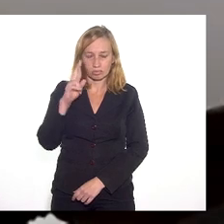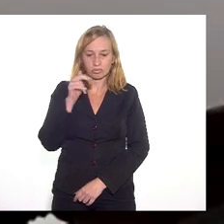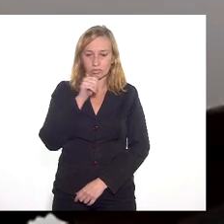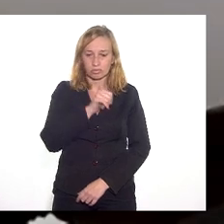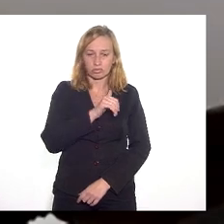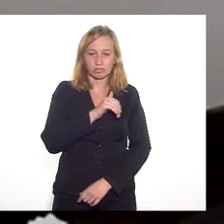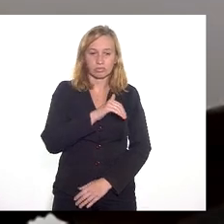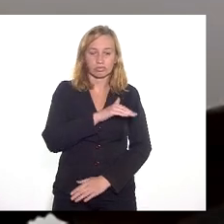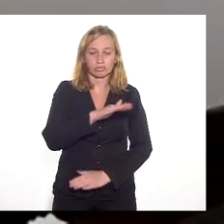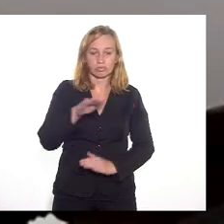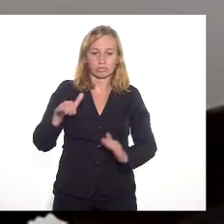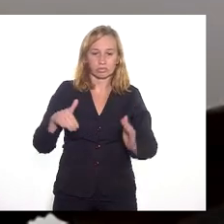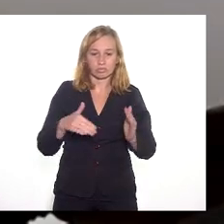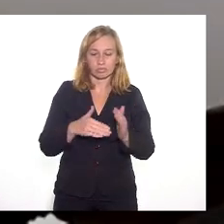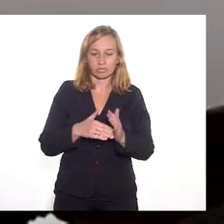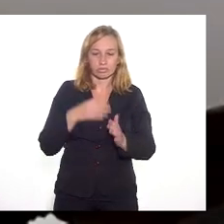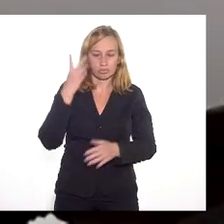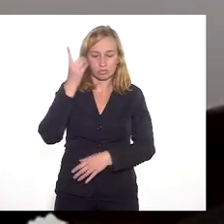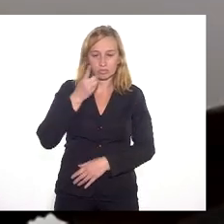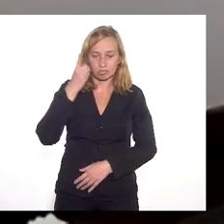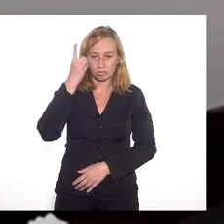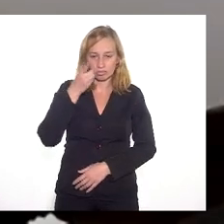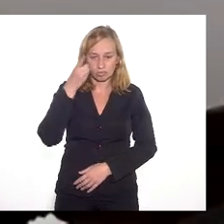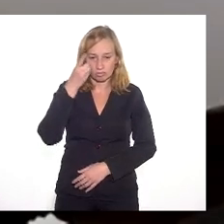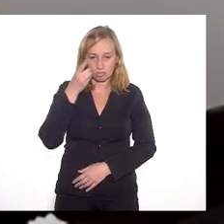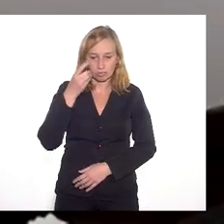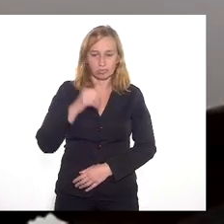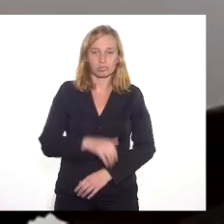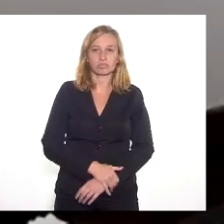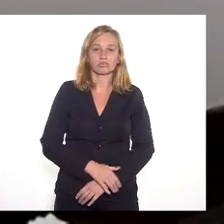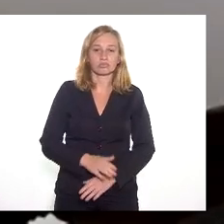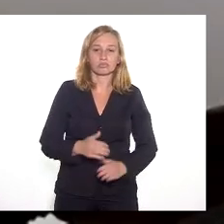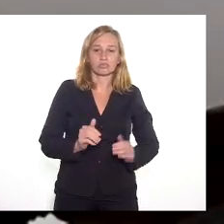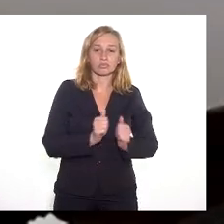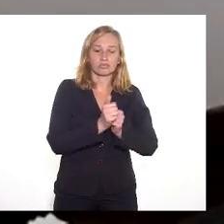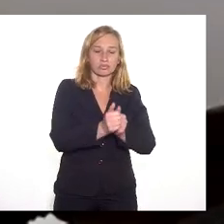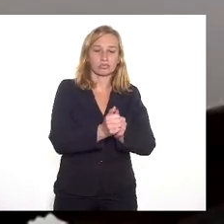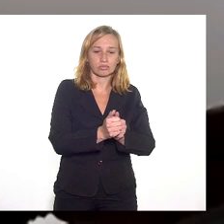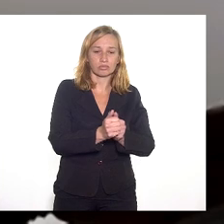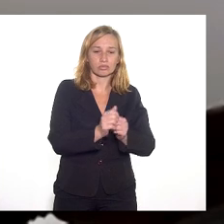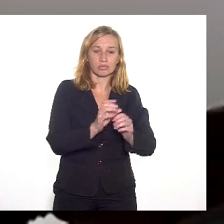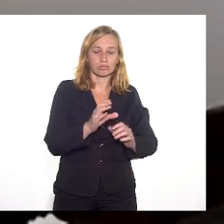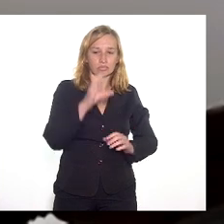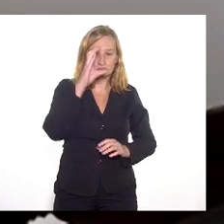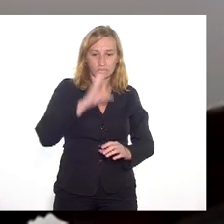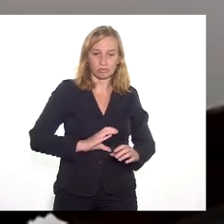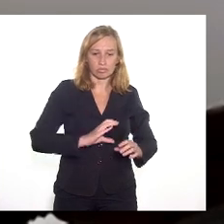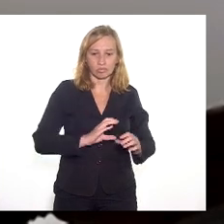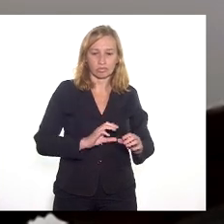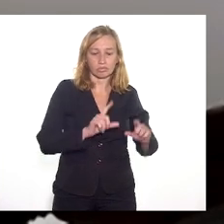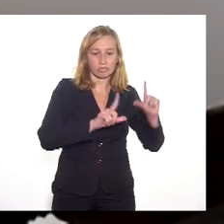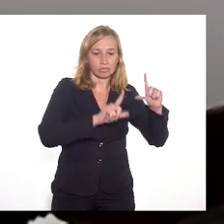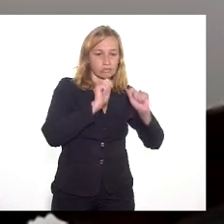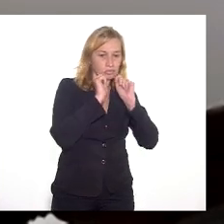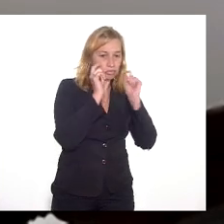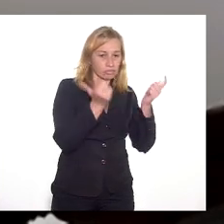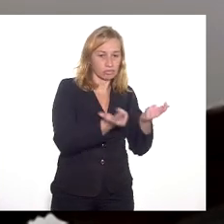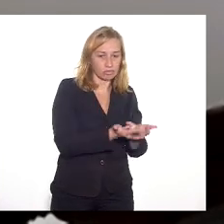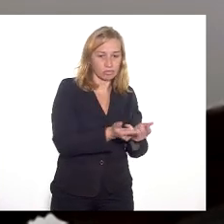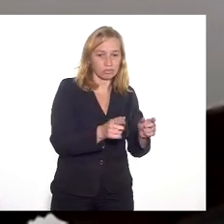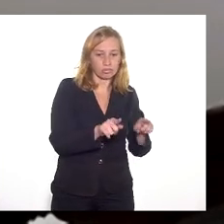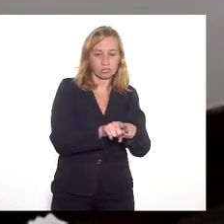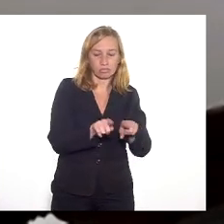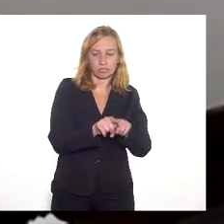senhores deputados, cidadãs e cidadãos que nos acompanham pela TV Alerj e